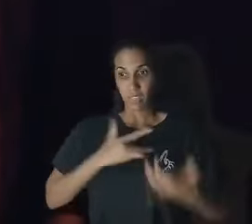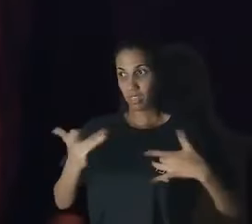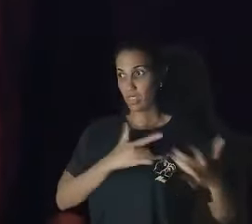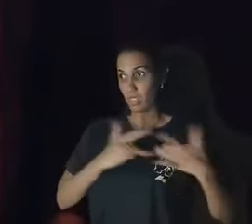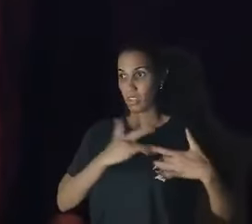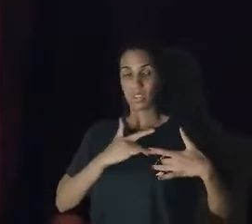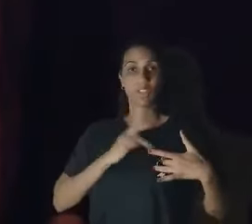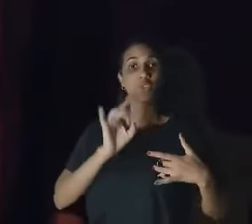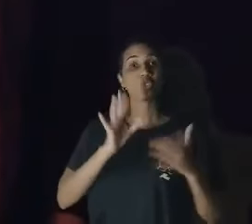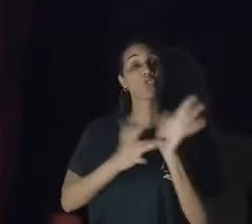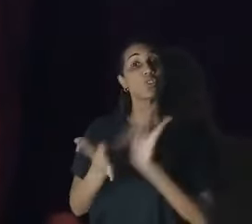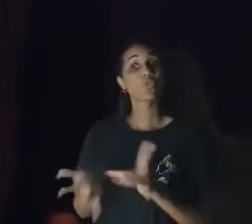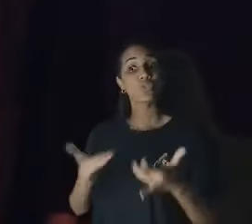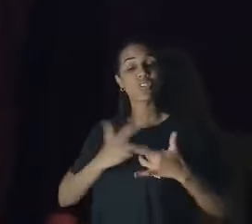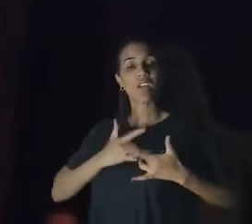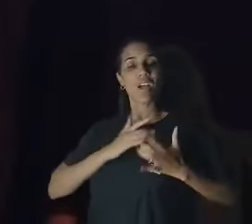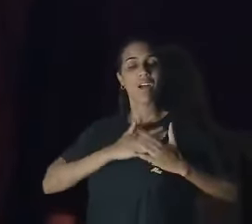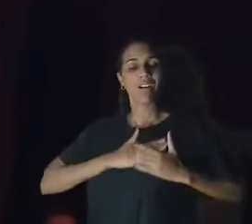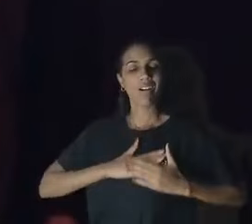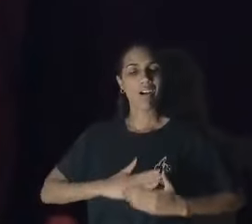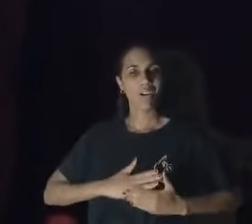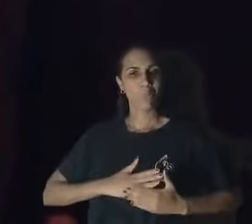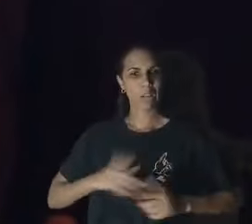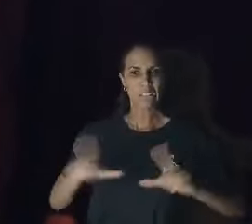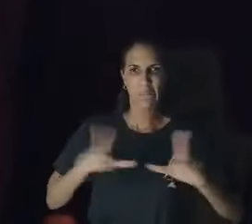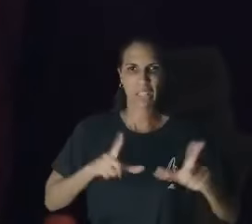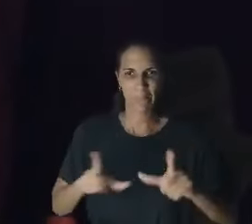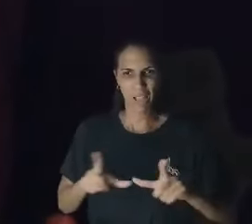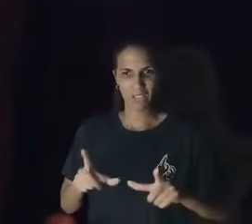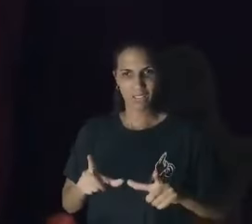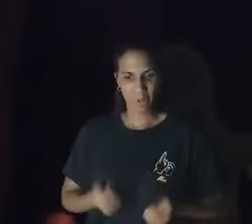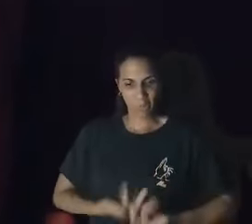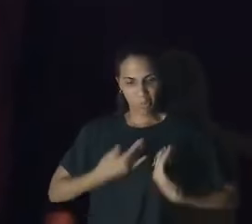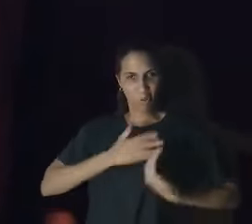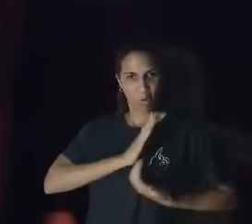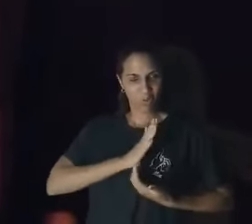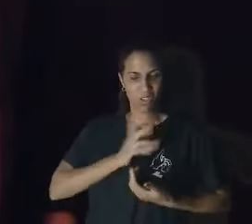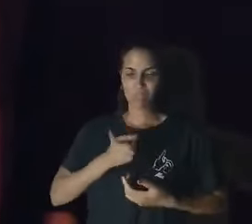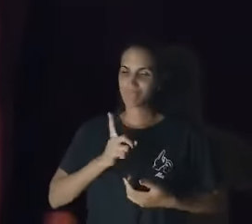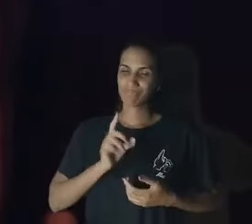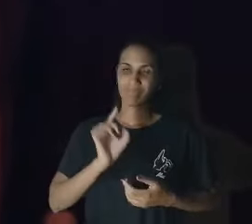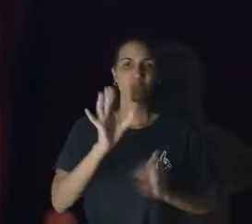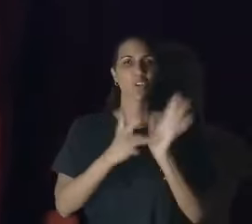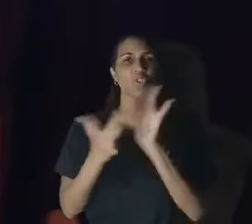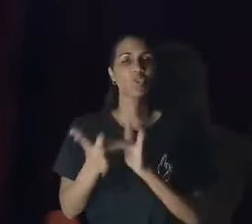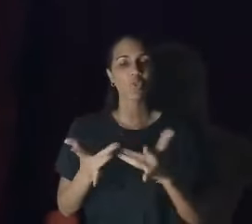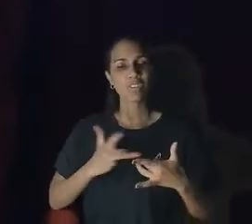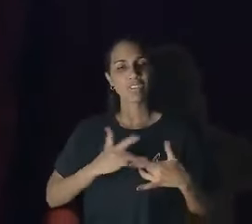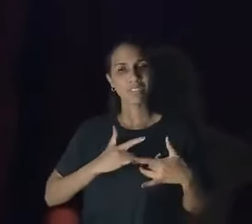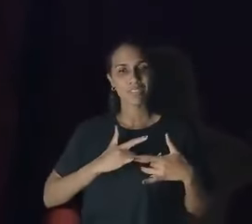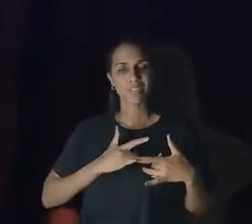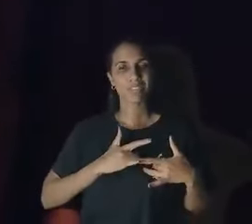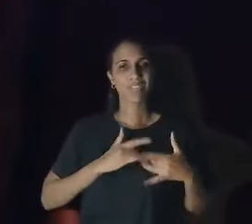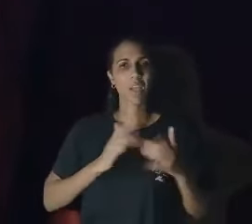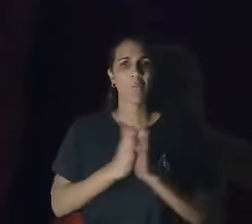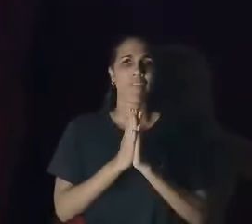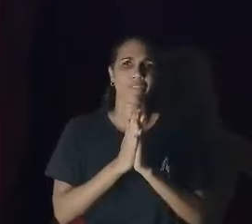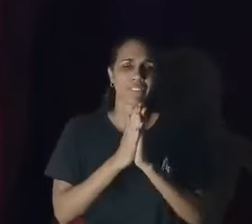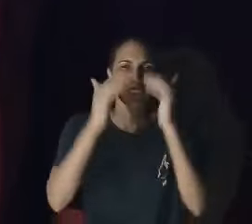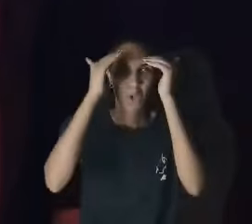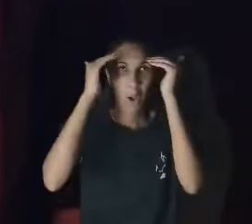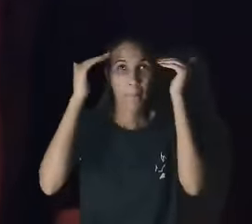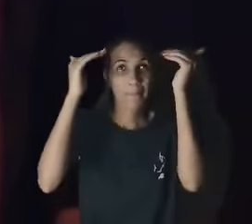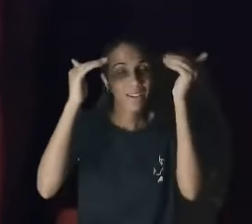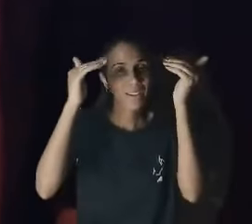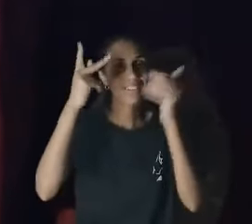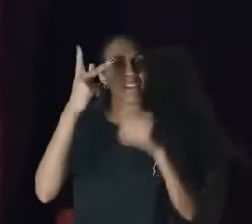Somente Jesus pode fazer isso. Por favor, honre seus pais. Tenha paciência com